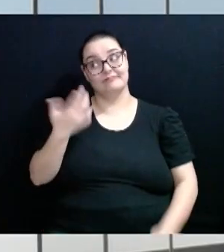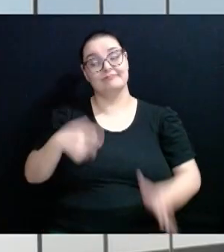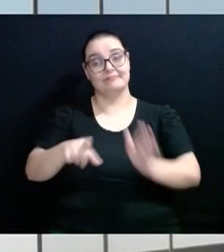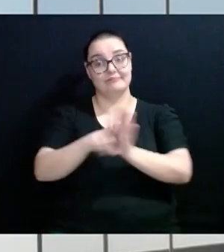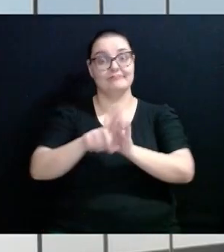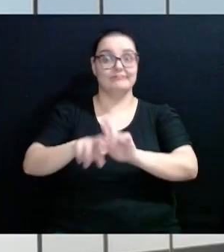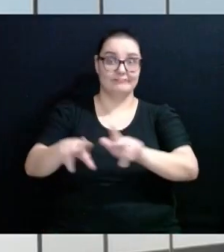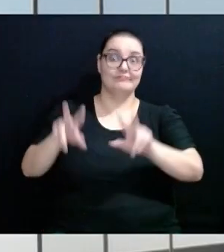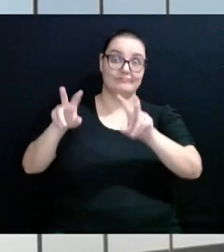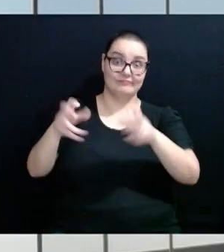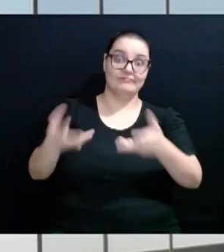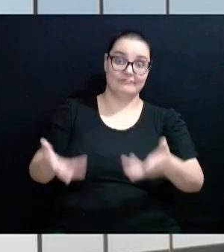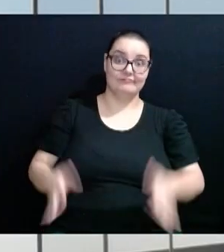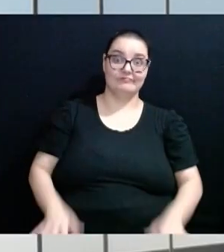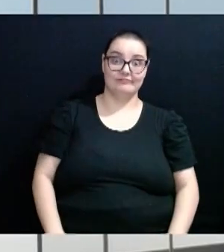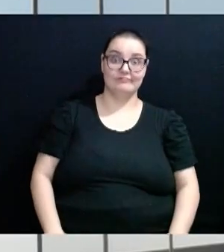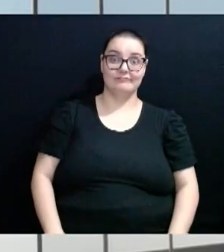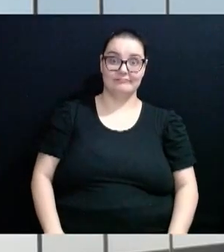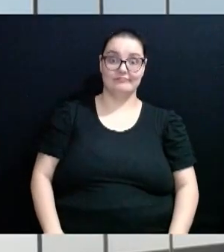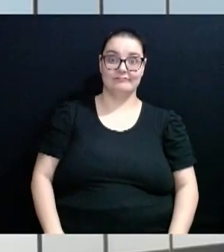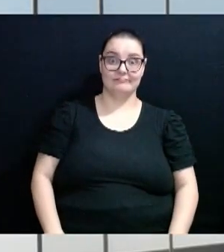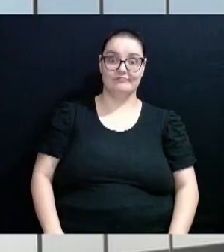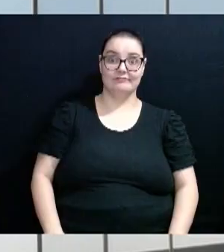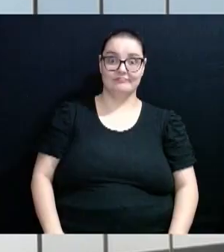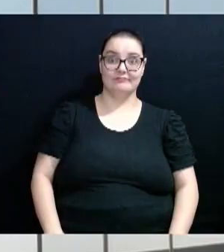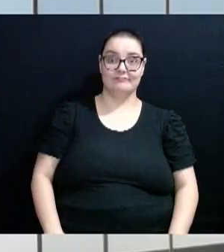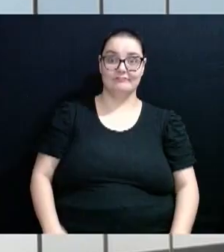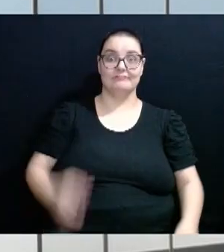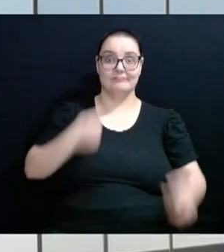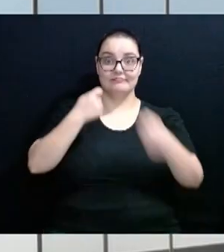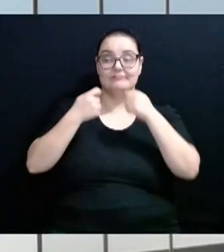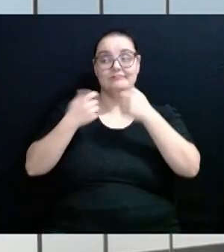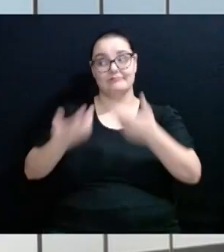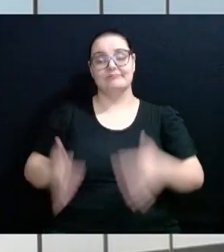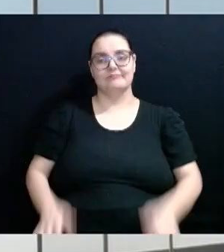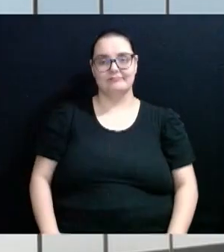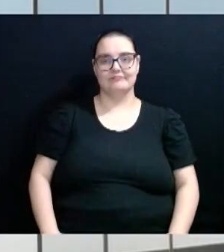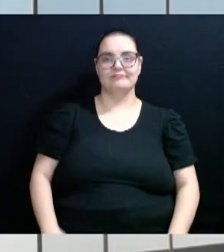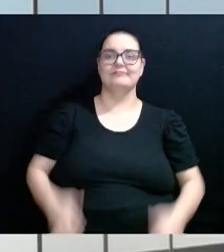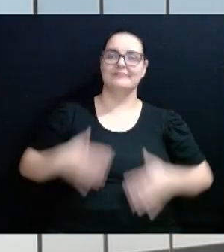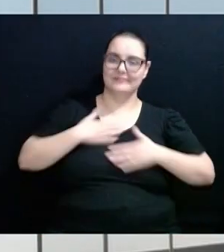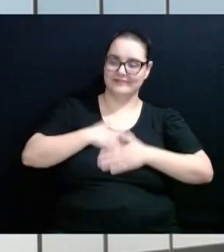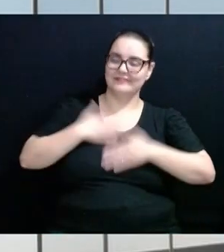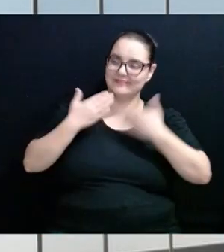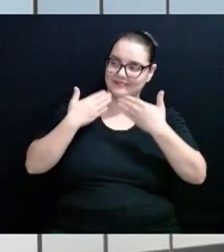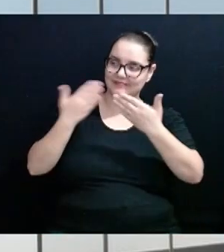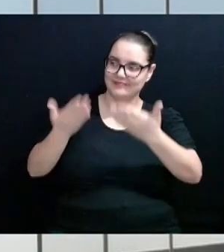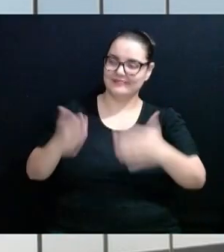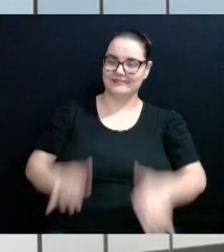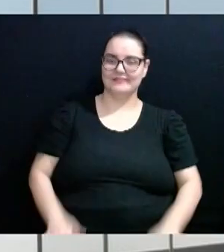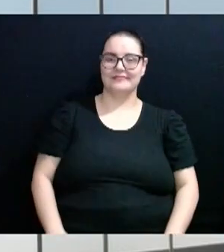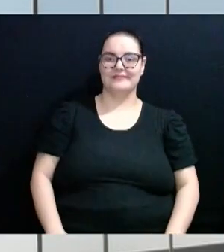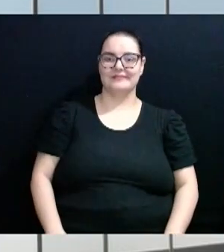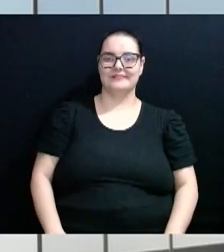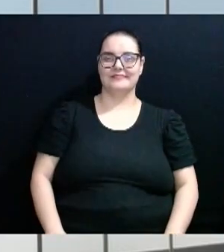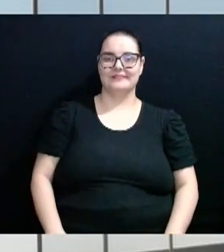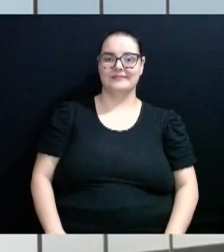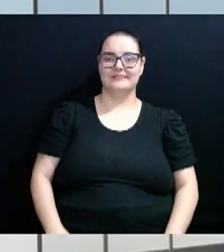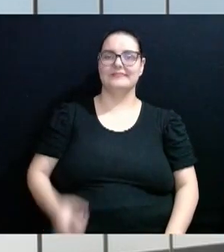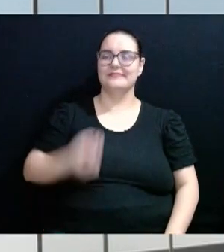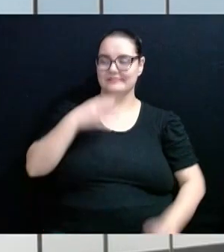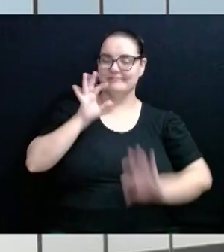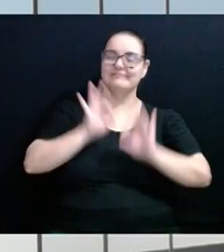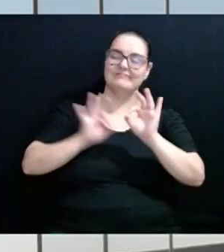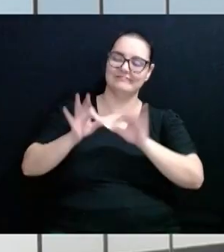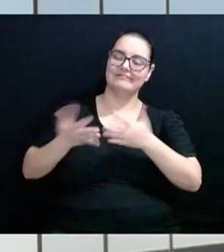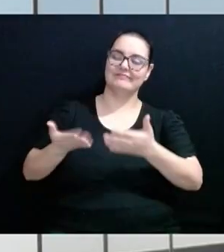que ele está entrevistando. Então, um grande prazer conversar com você, tão bem preparada para esse